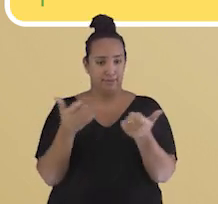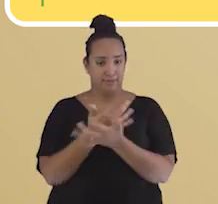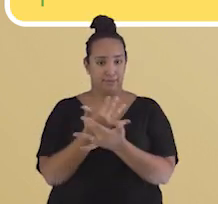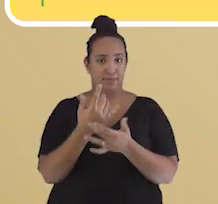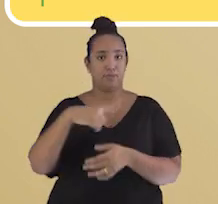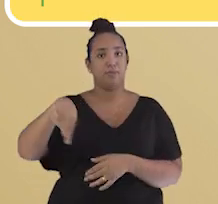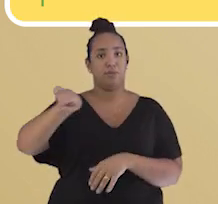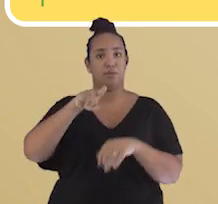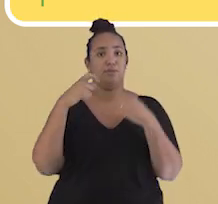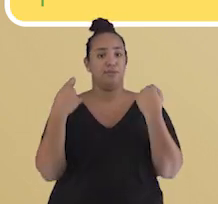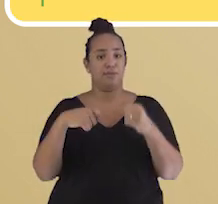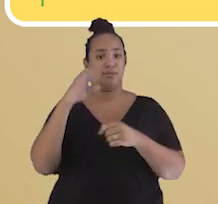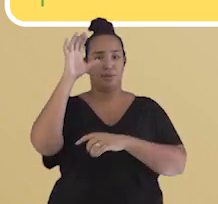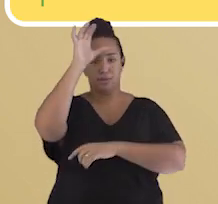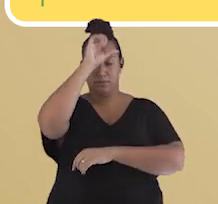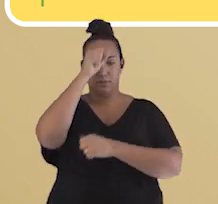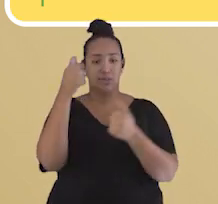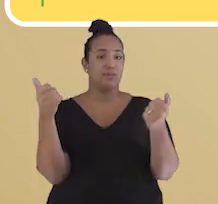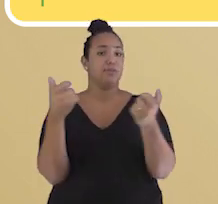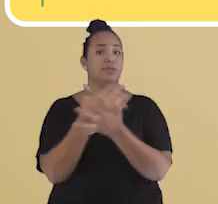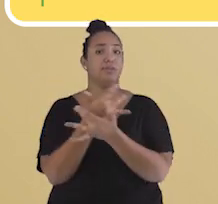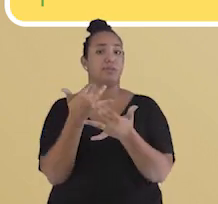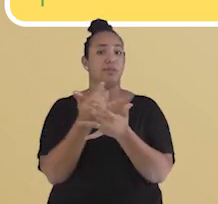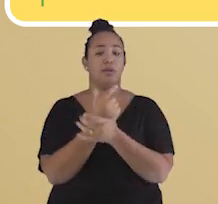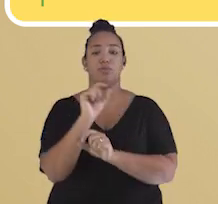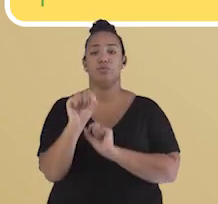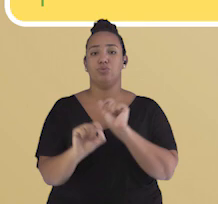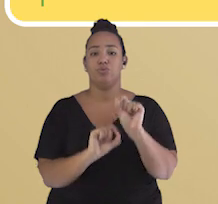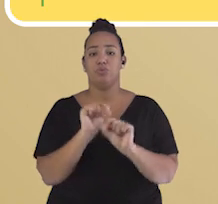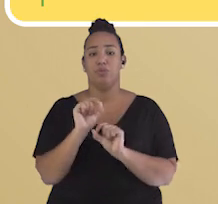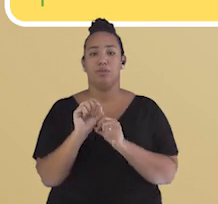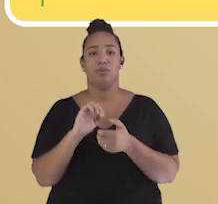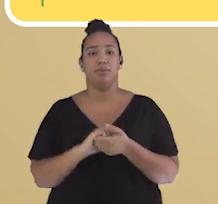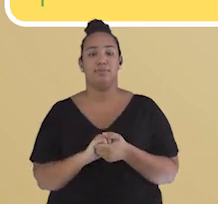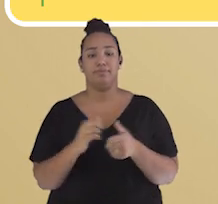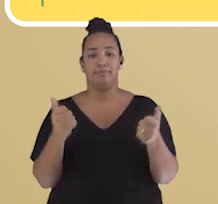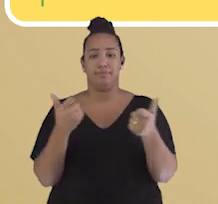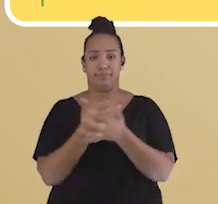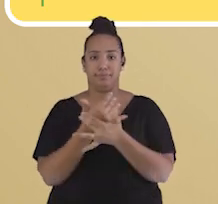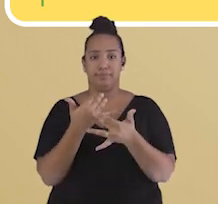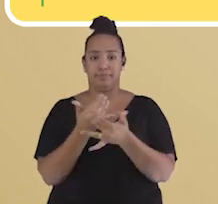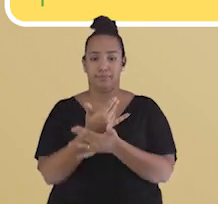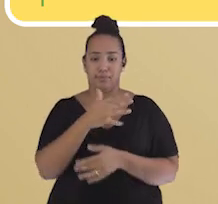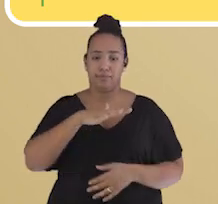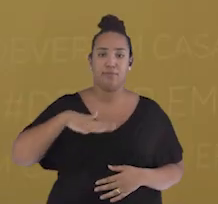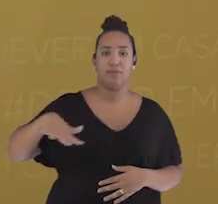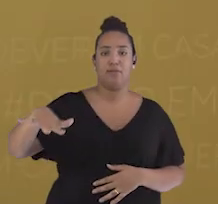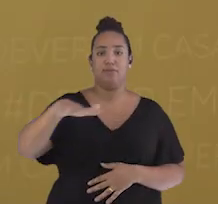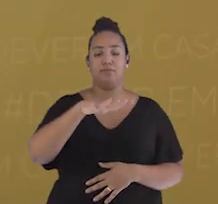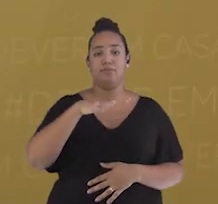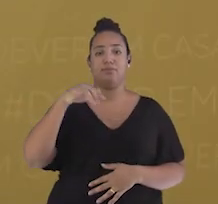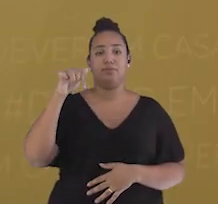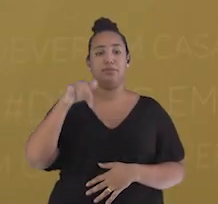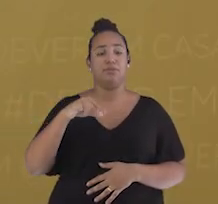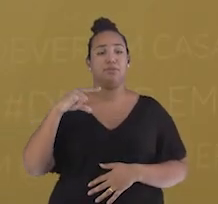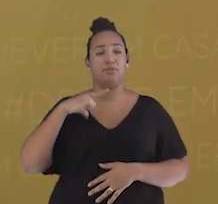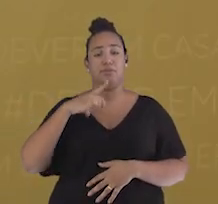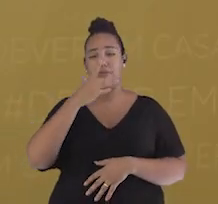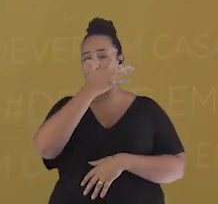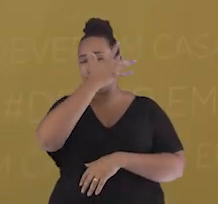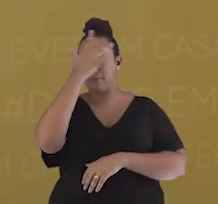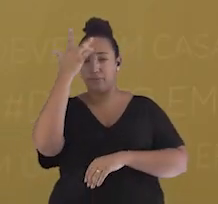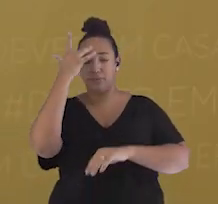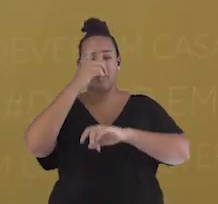transformações das cidades nos aspectos sociais, econômicos e ambientais no Espírito Santo. Para começarmos a falar